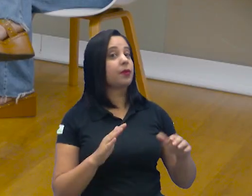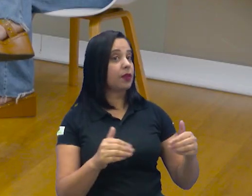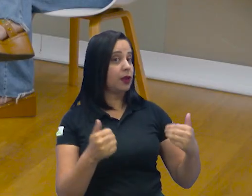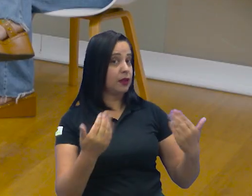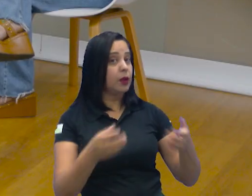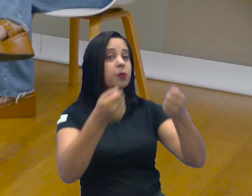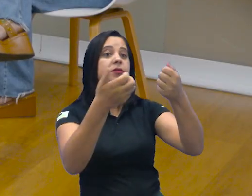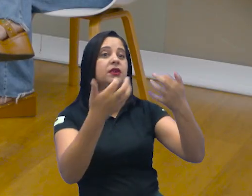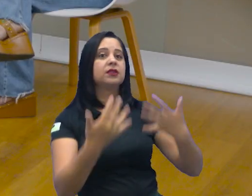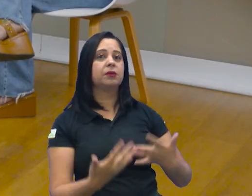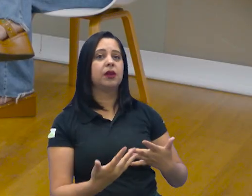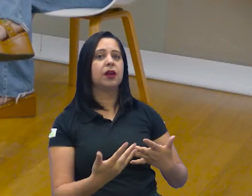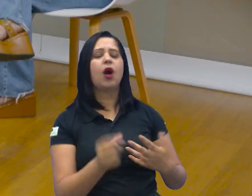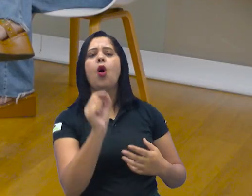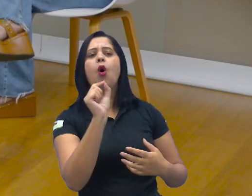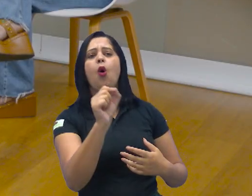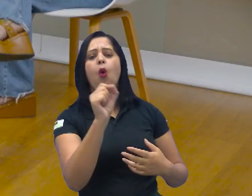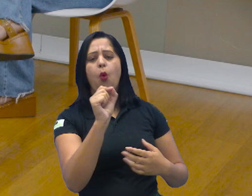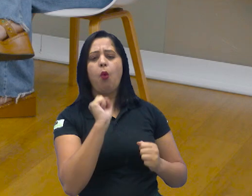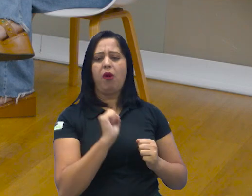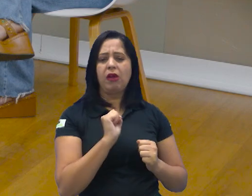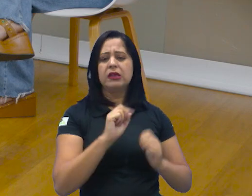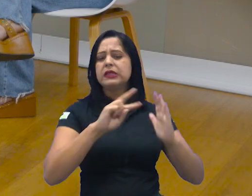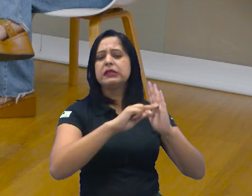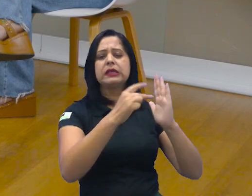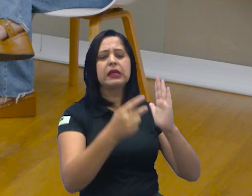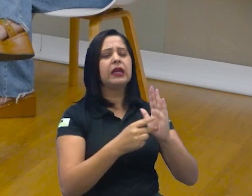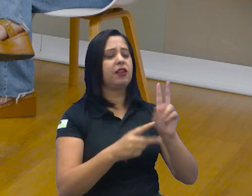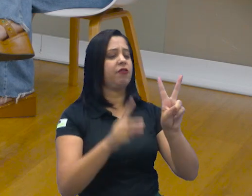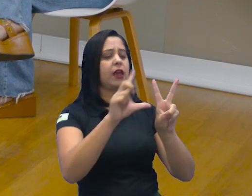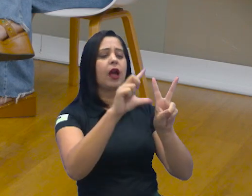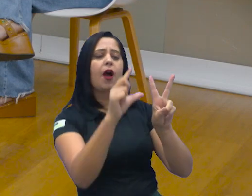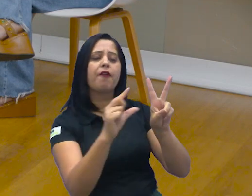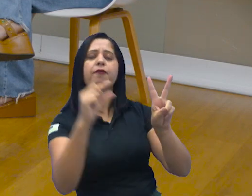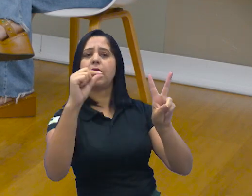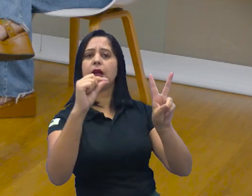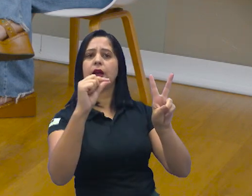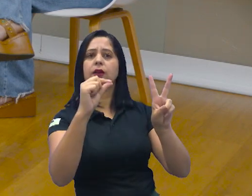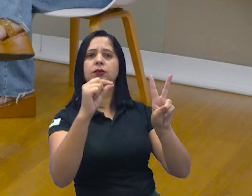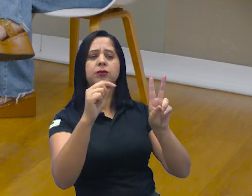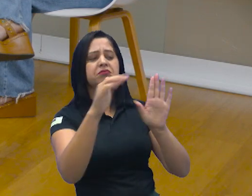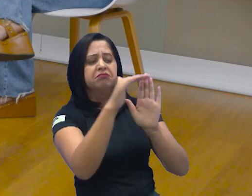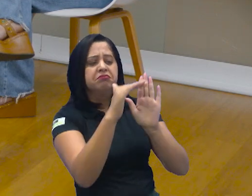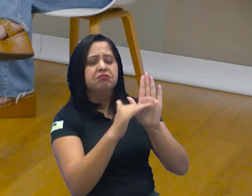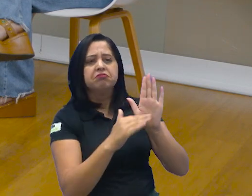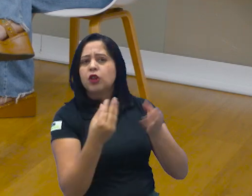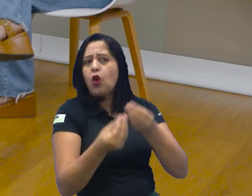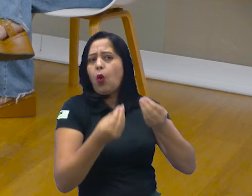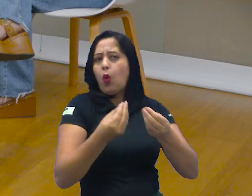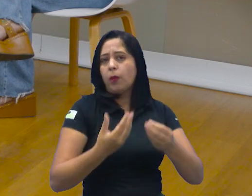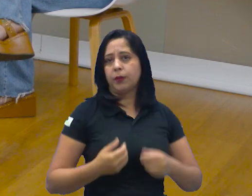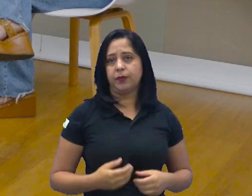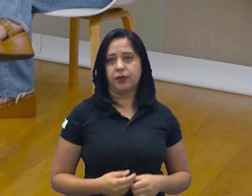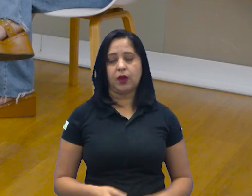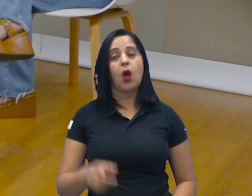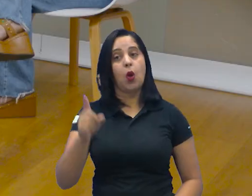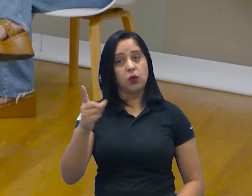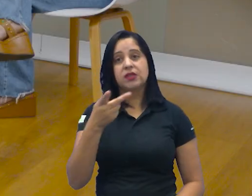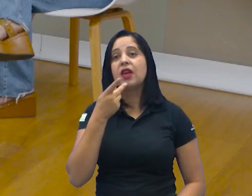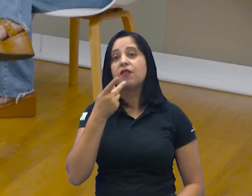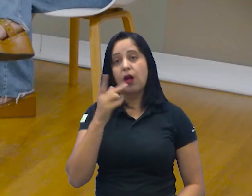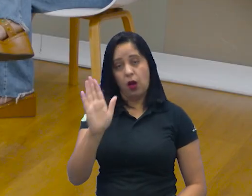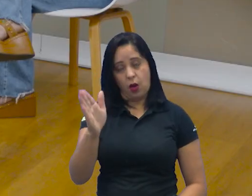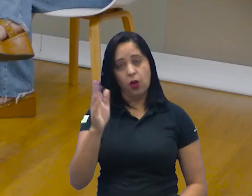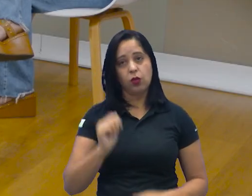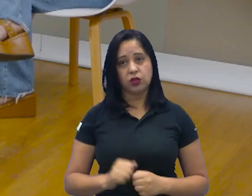favor, o que é exatamente o veganismo e quais são os pilares desse estilo de vida? Como você mesmo já falou,